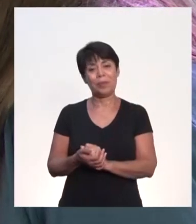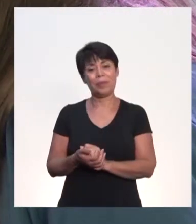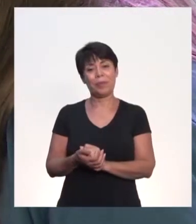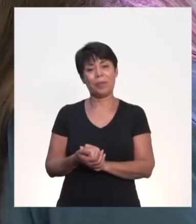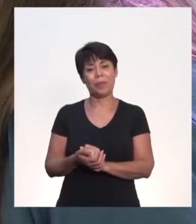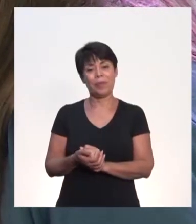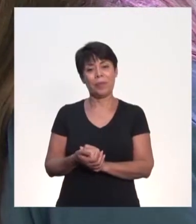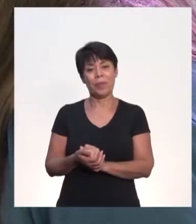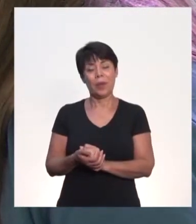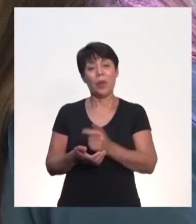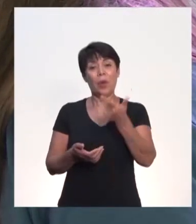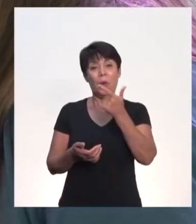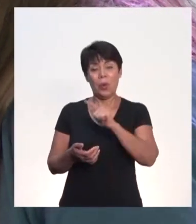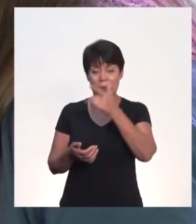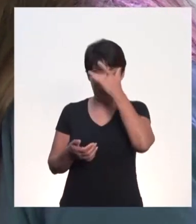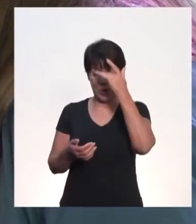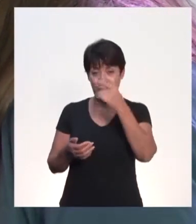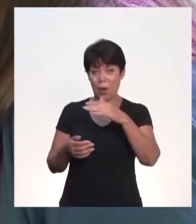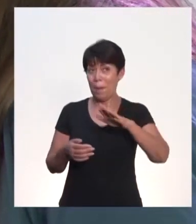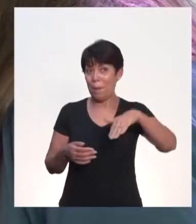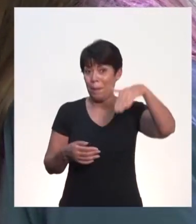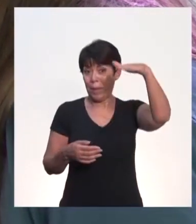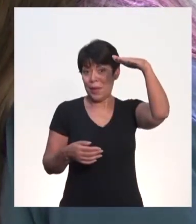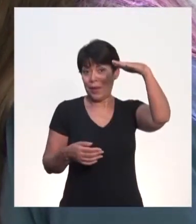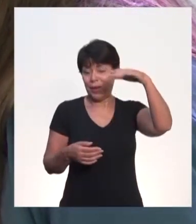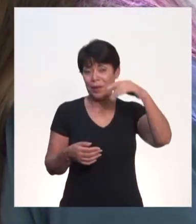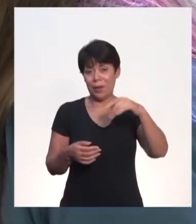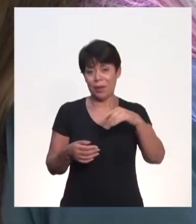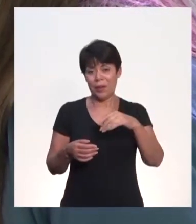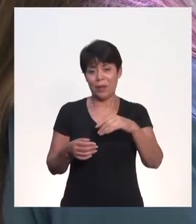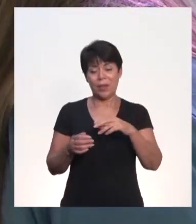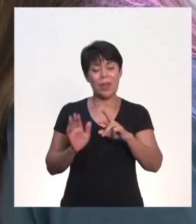por uma pessoa que trabalha na área da saúde.